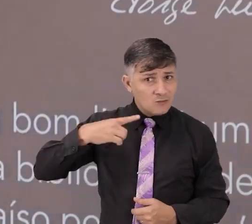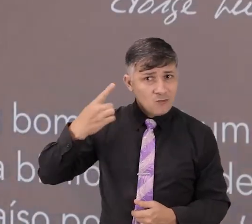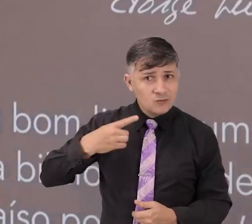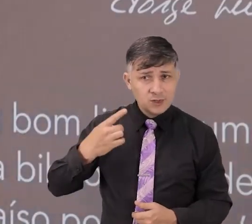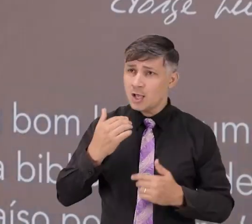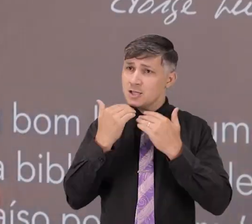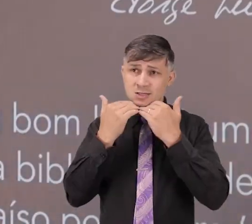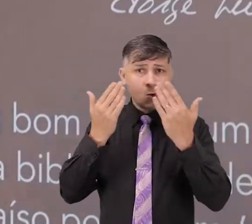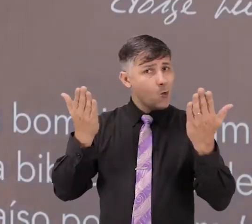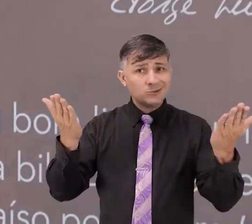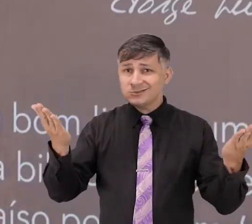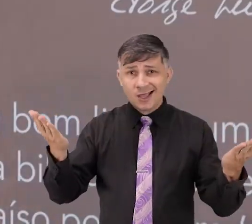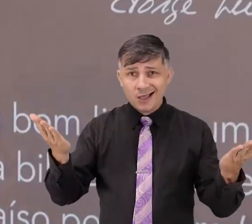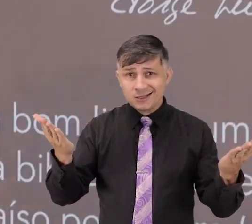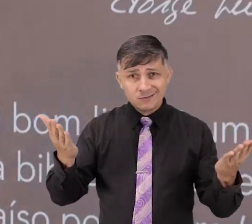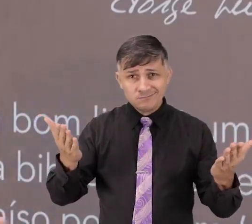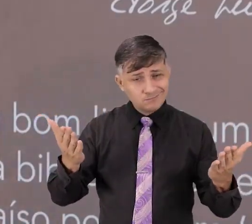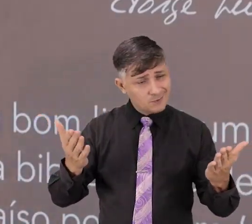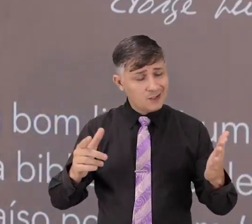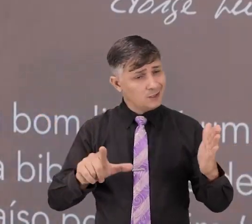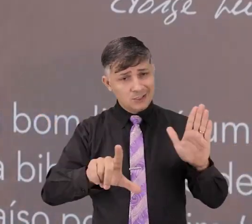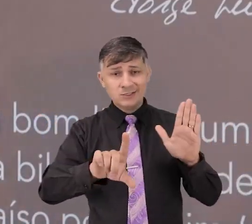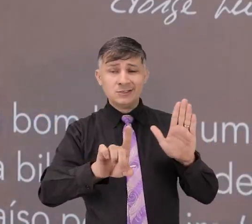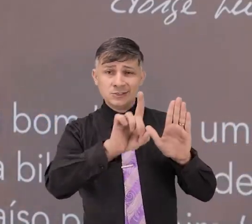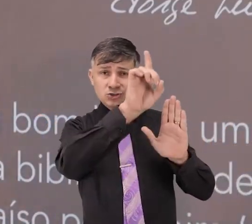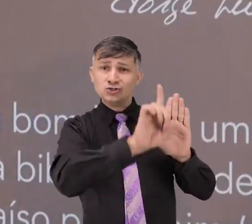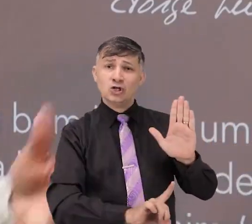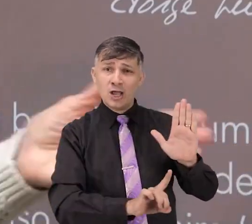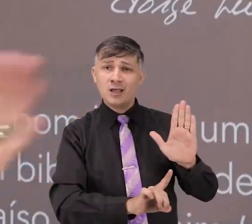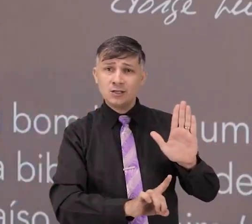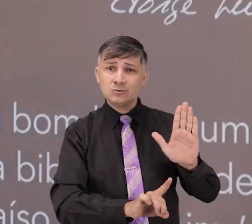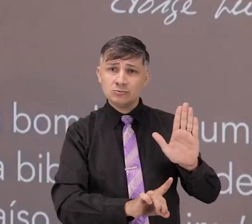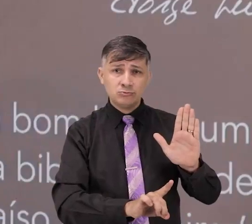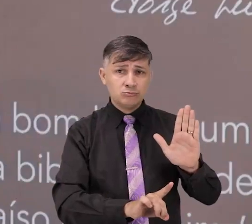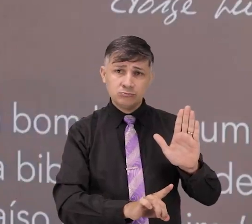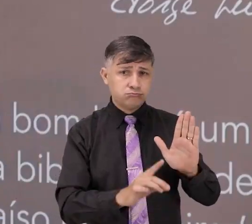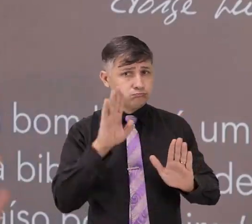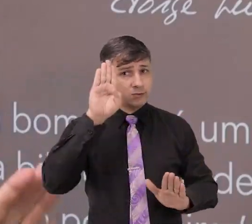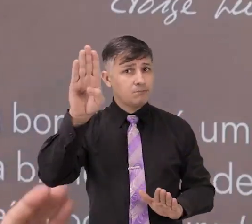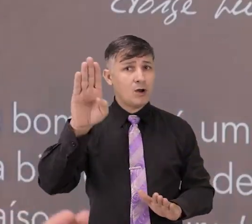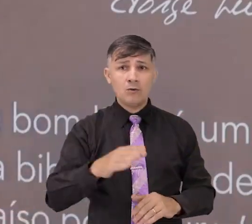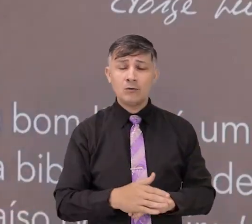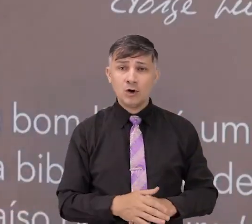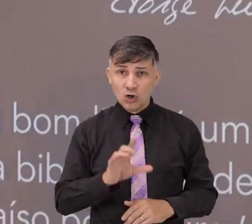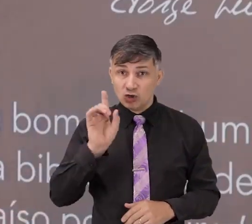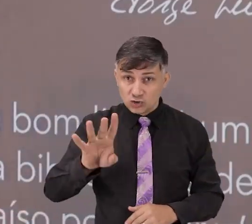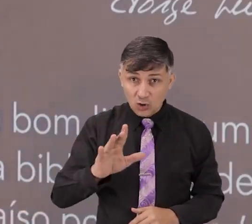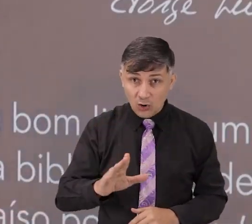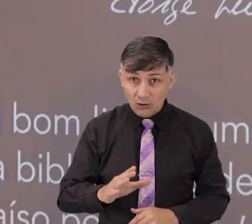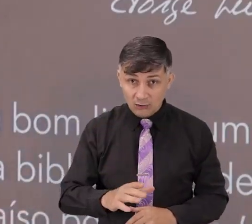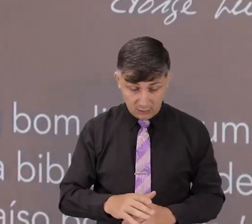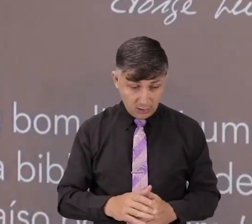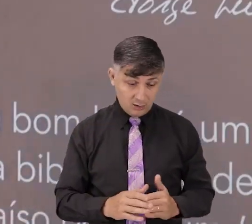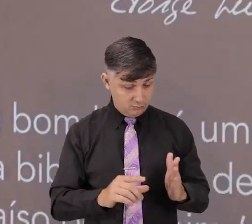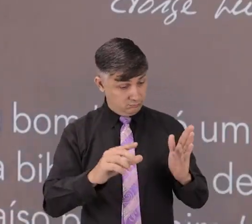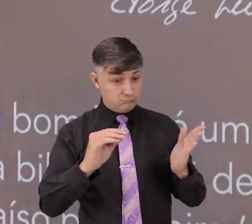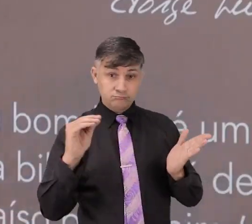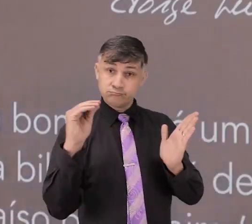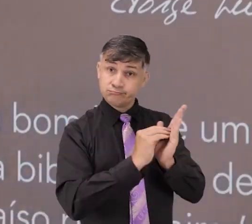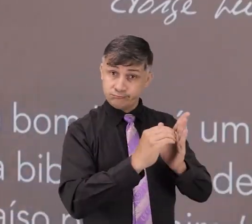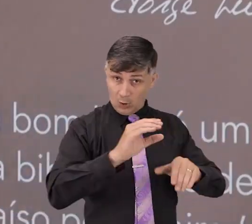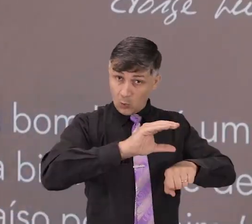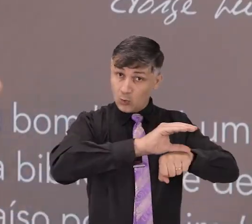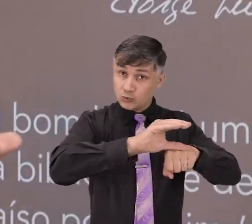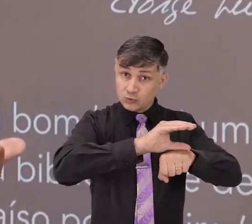não consegue concretizar direitos fundamentais. E esses direitos fundamentais não estão só na nossa Carta Constitucional.